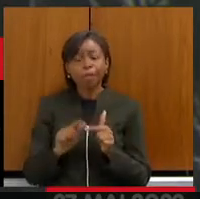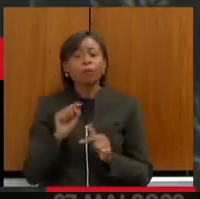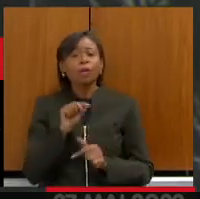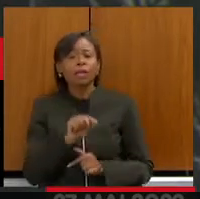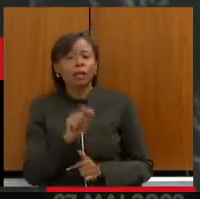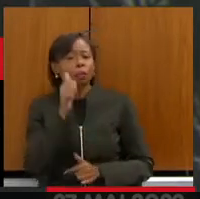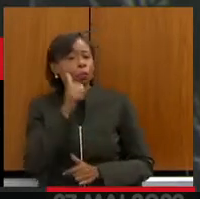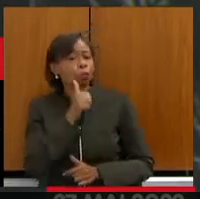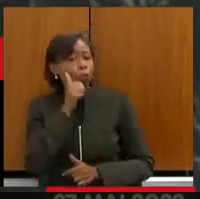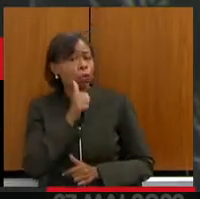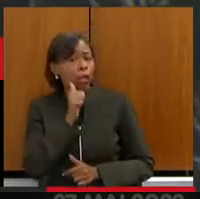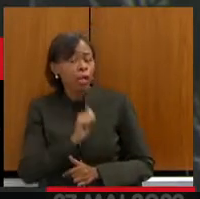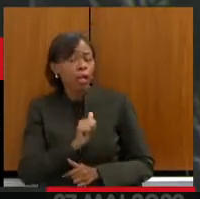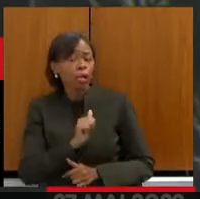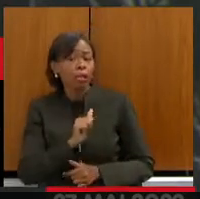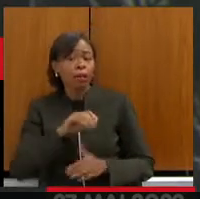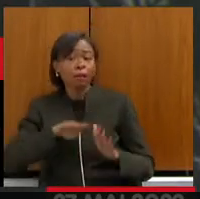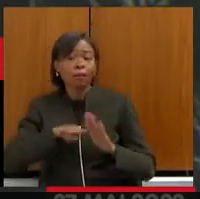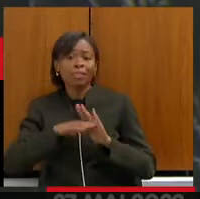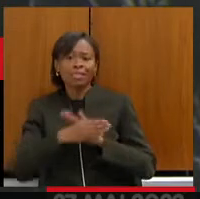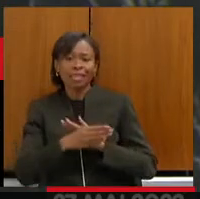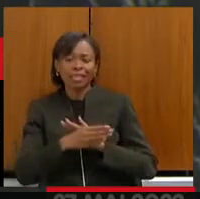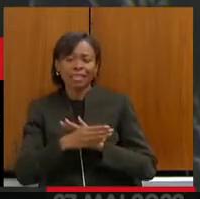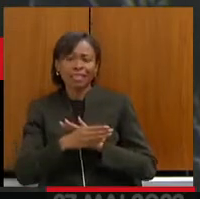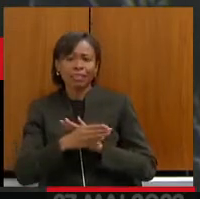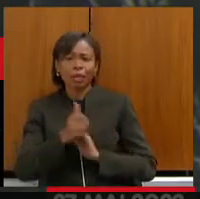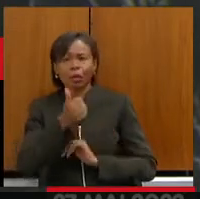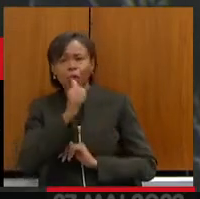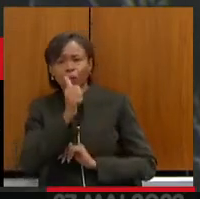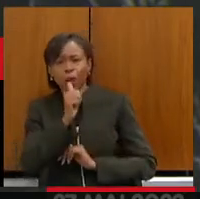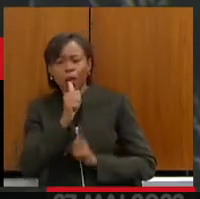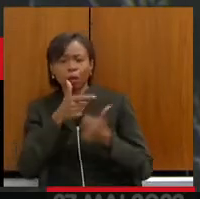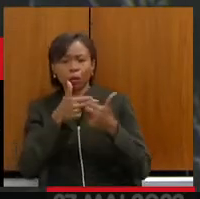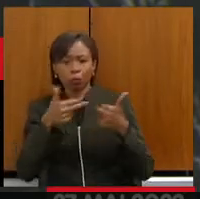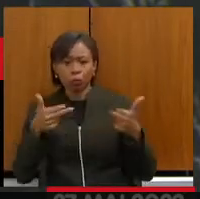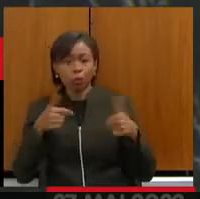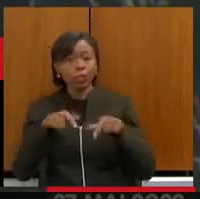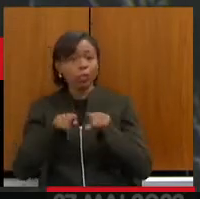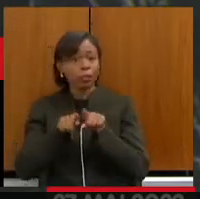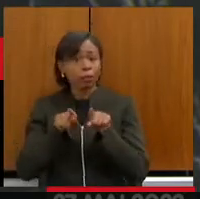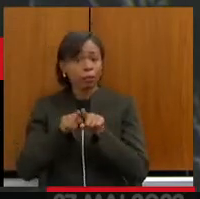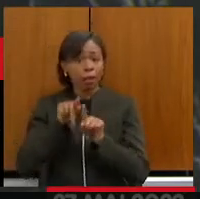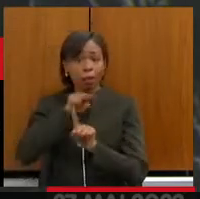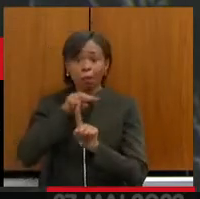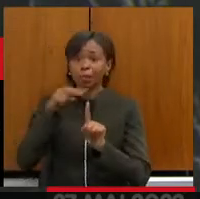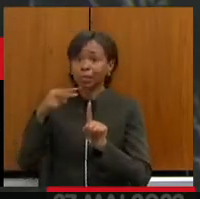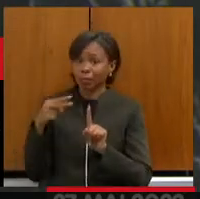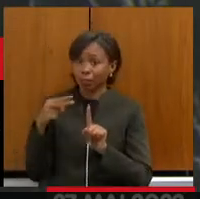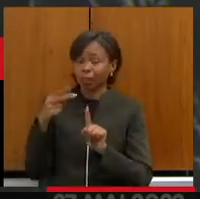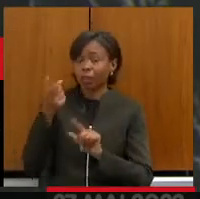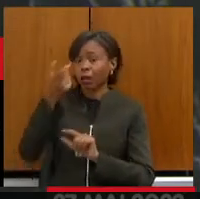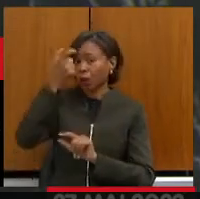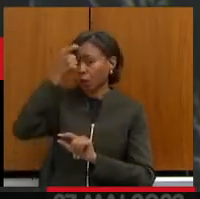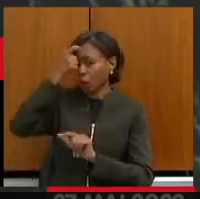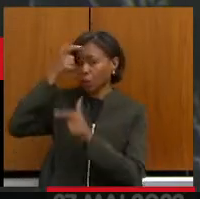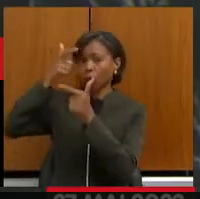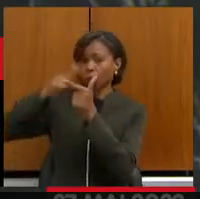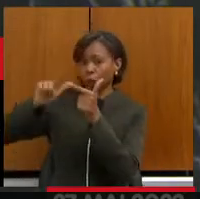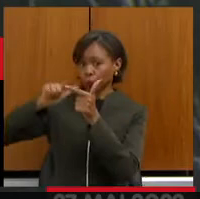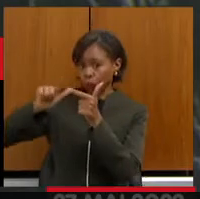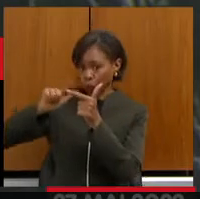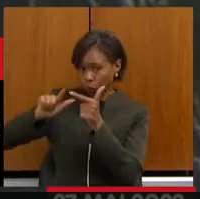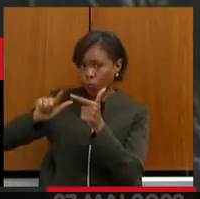psicoativas e de álcool bem como na Perspectiva antimanicomial Sobretudo com vistas ao atendimento